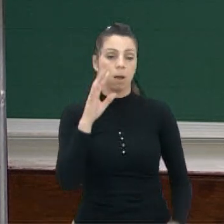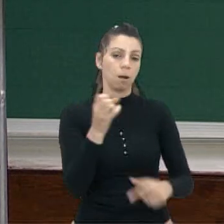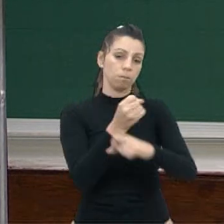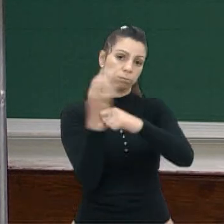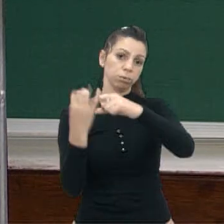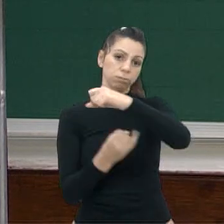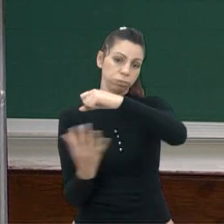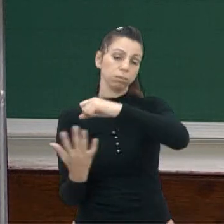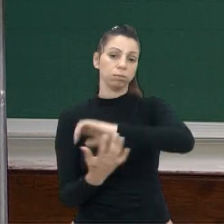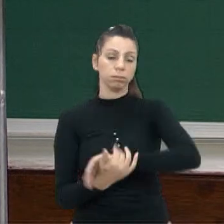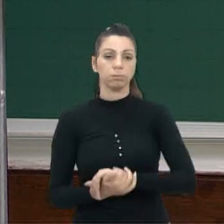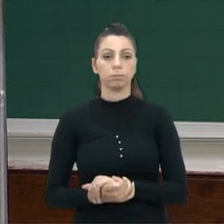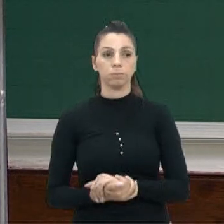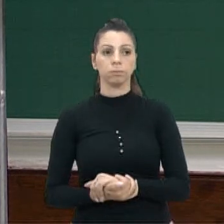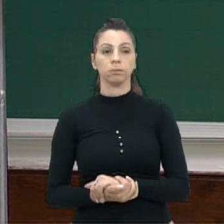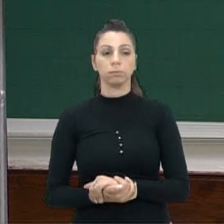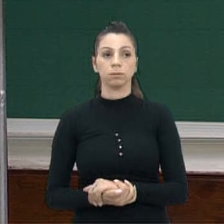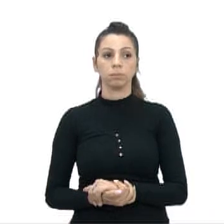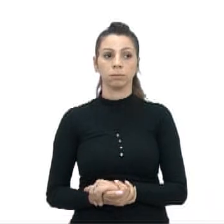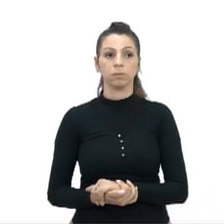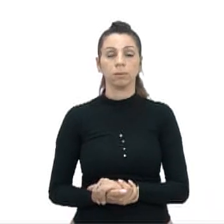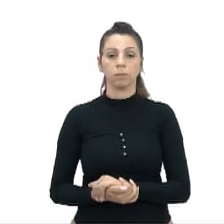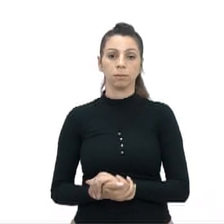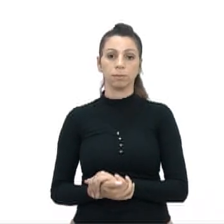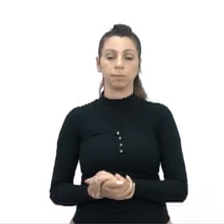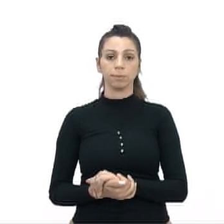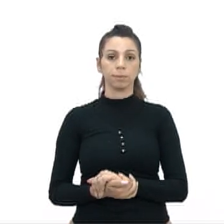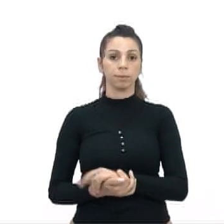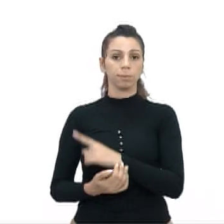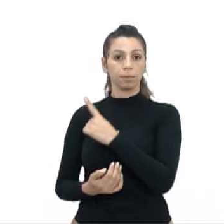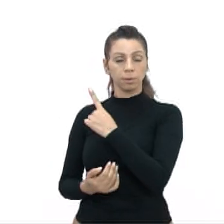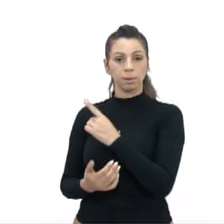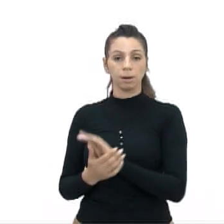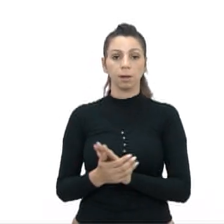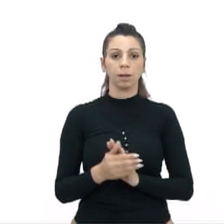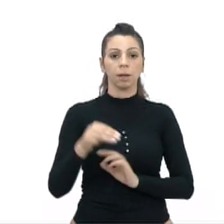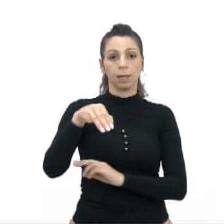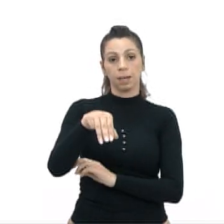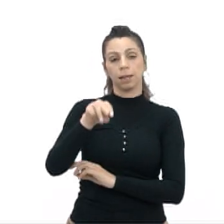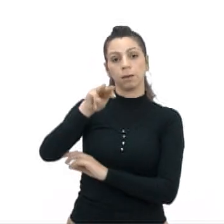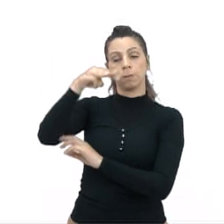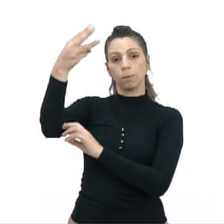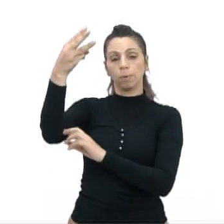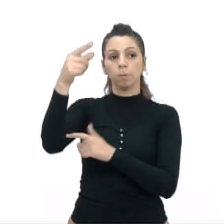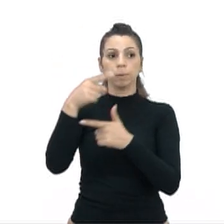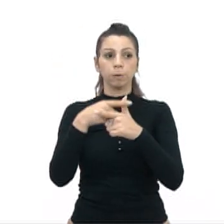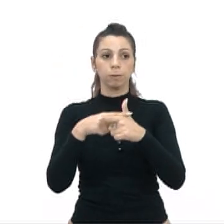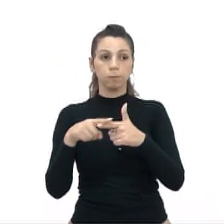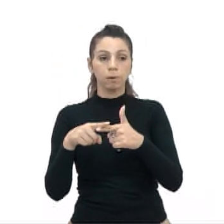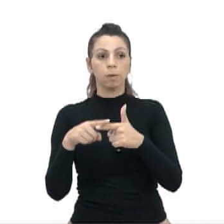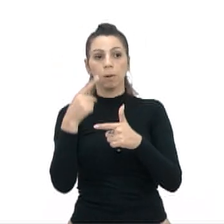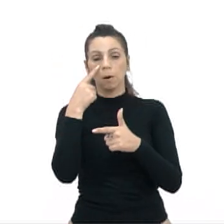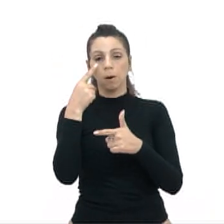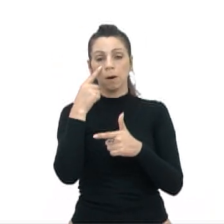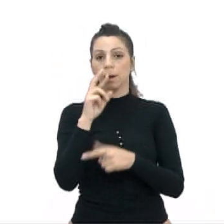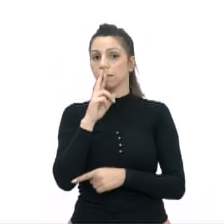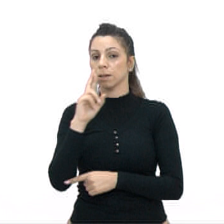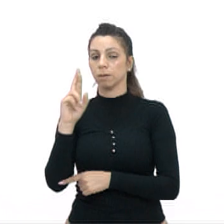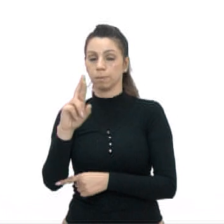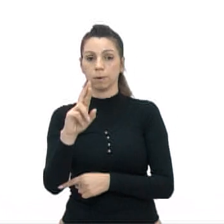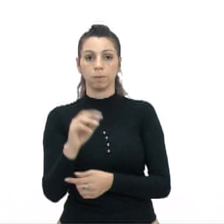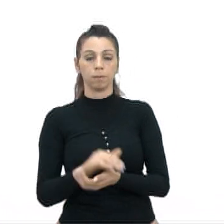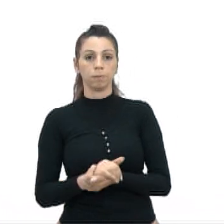dividido por m ao quadrado. Subtrai os expoentes. 3 menos 2, m elevado a 1. Então